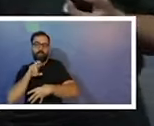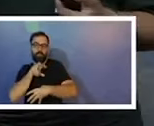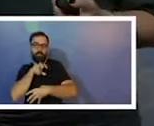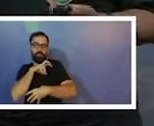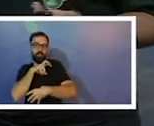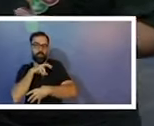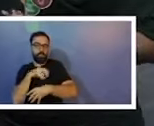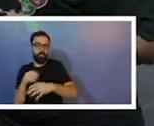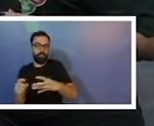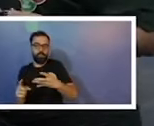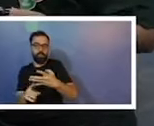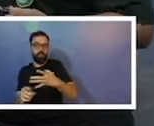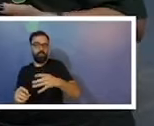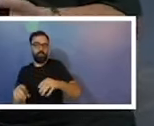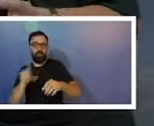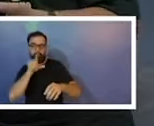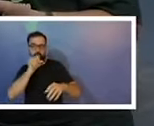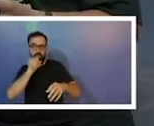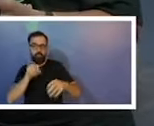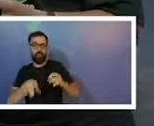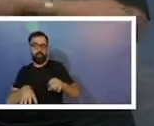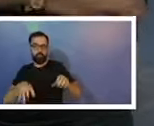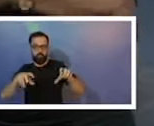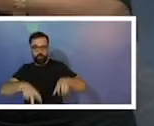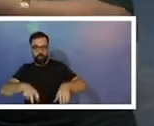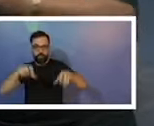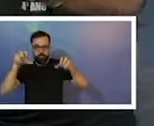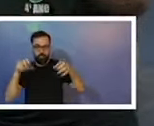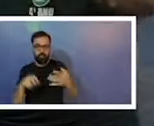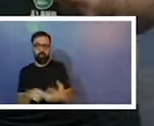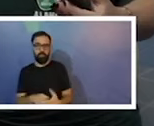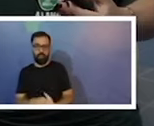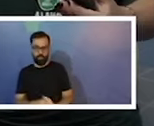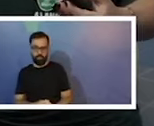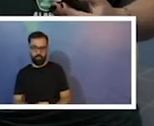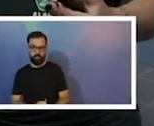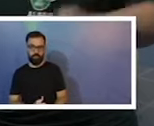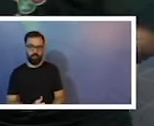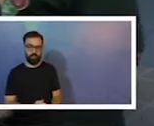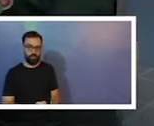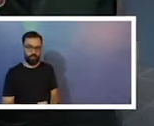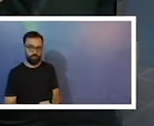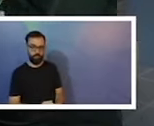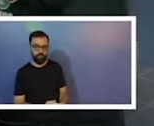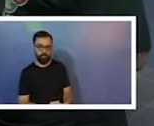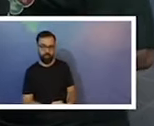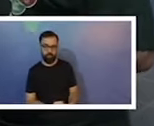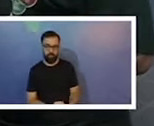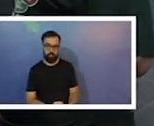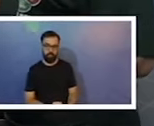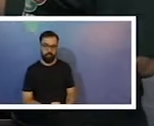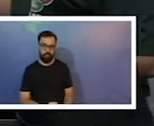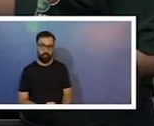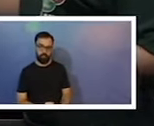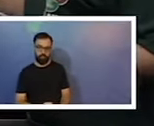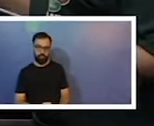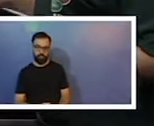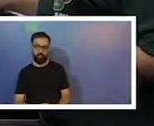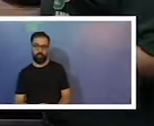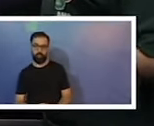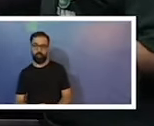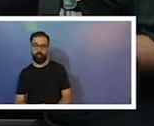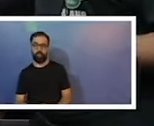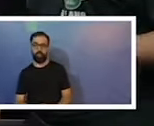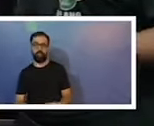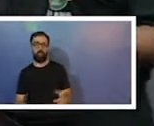ficou facinho. Identificando o primeiro, os outros são uma sequência. Que animal está no